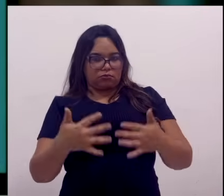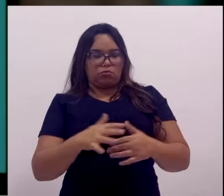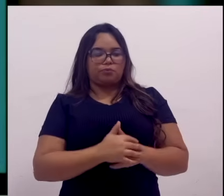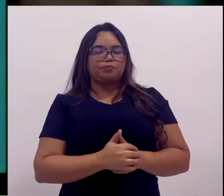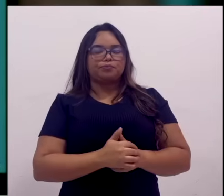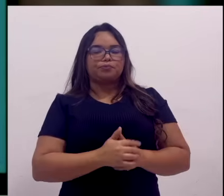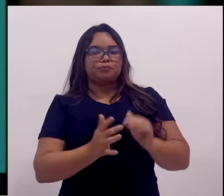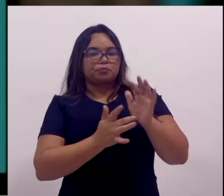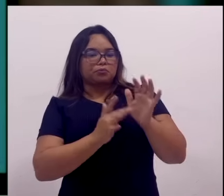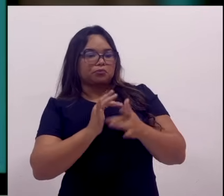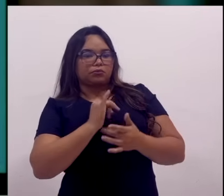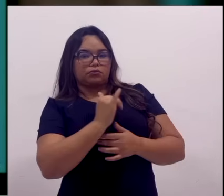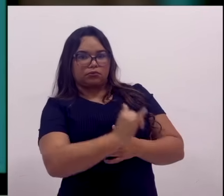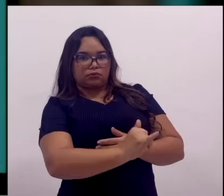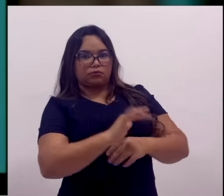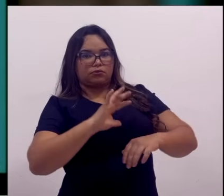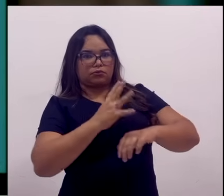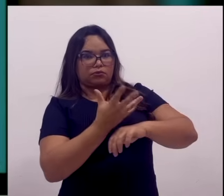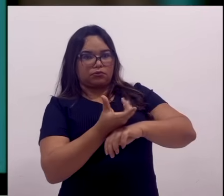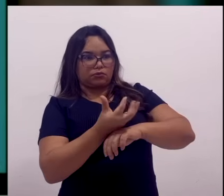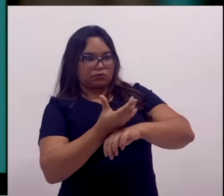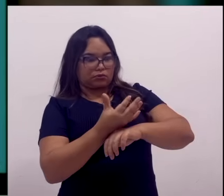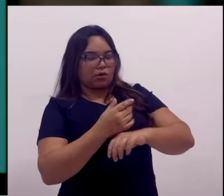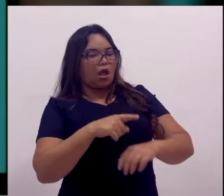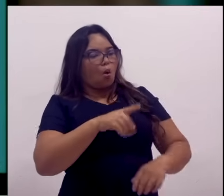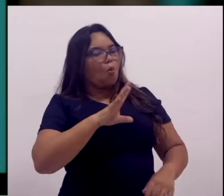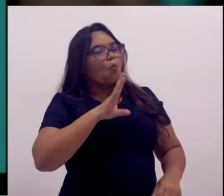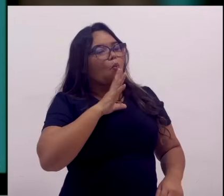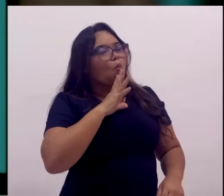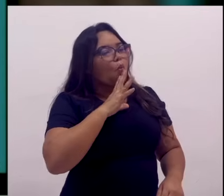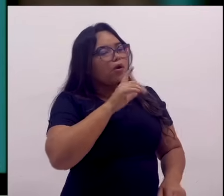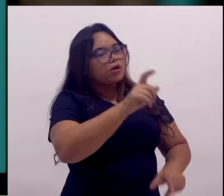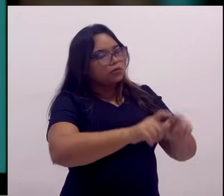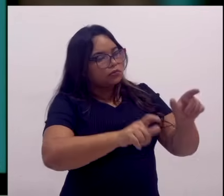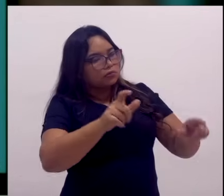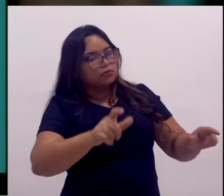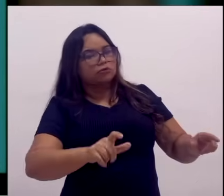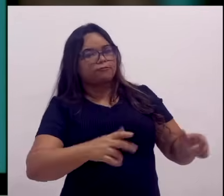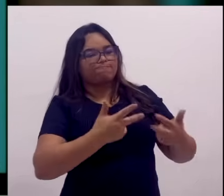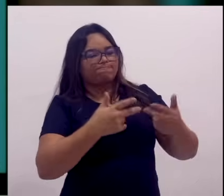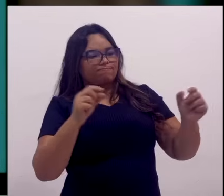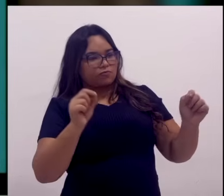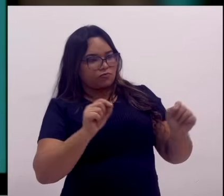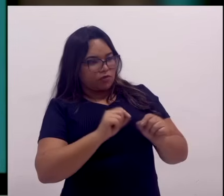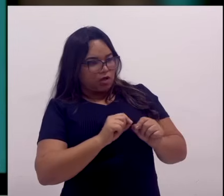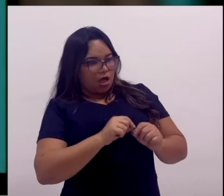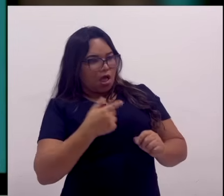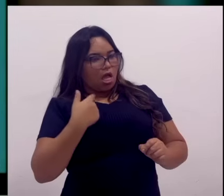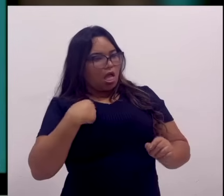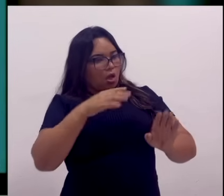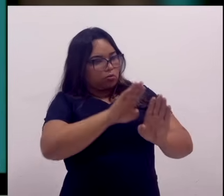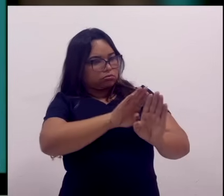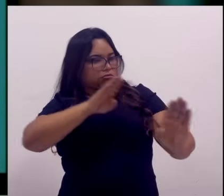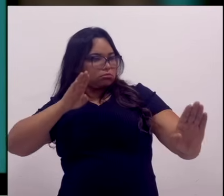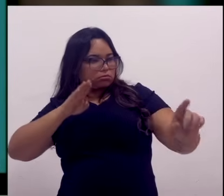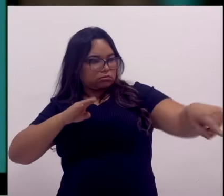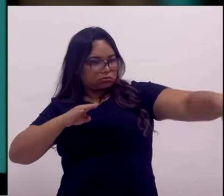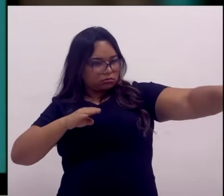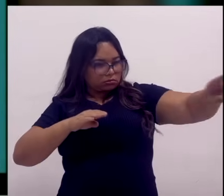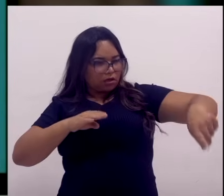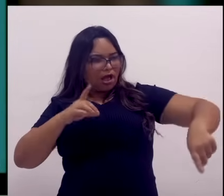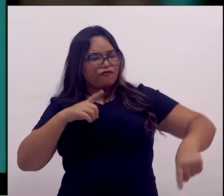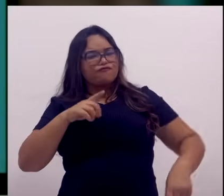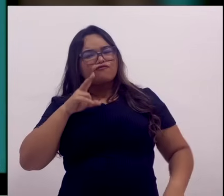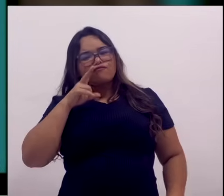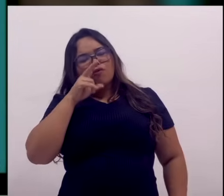conheço as tuas obras. Eis que eu coloquei diante de ti uma porta aberta e ninguém pode fechá-la, pois tu tens uma